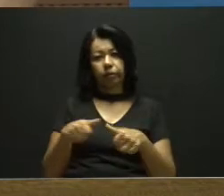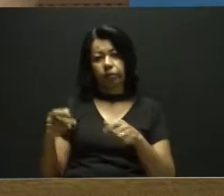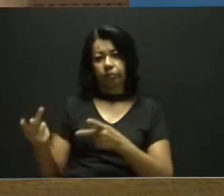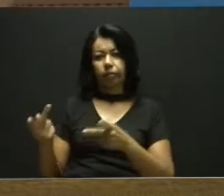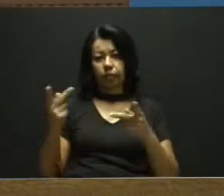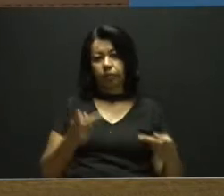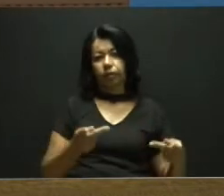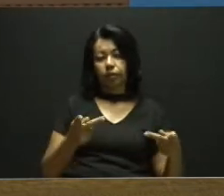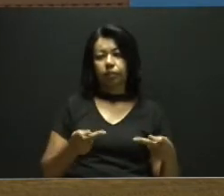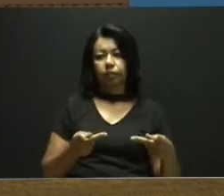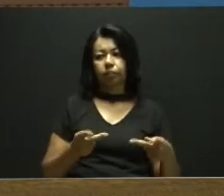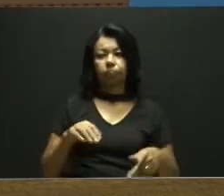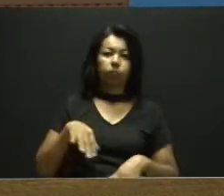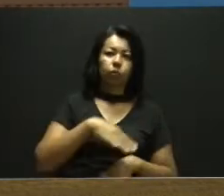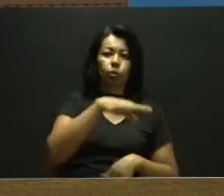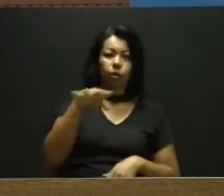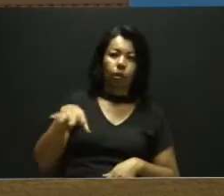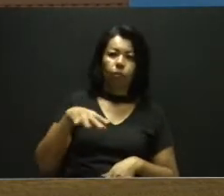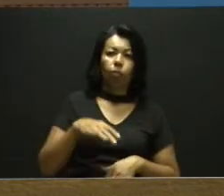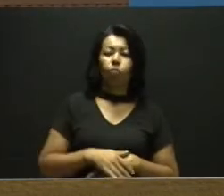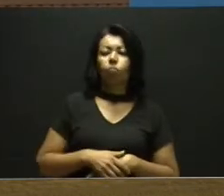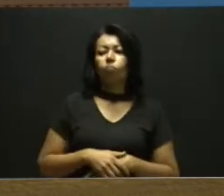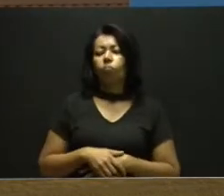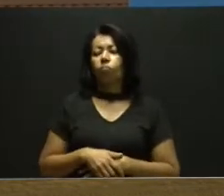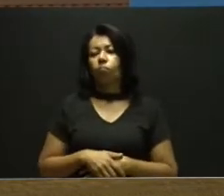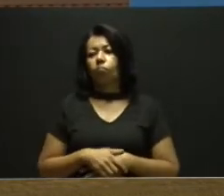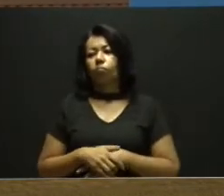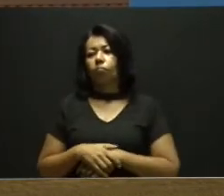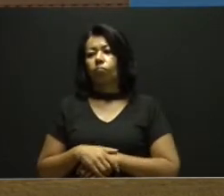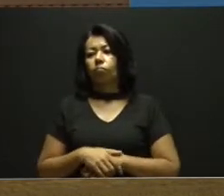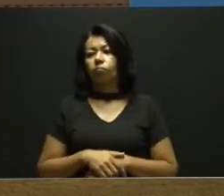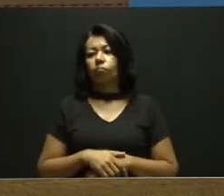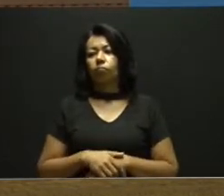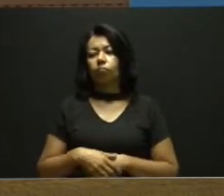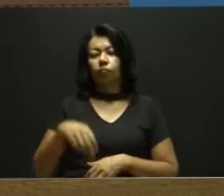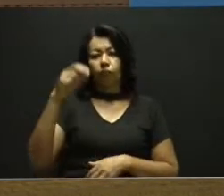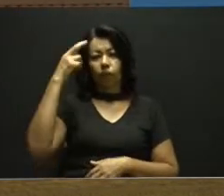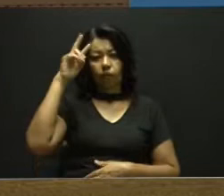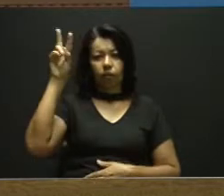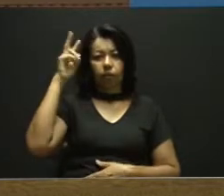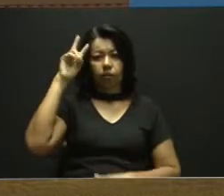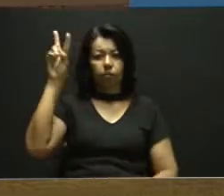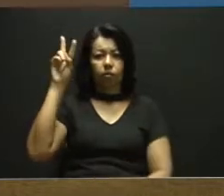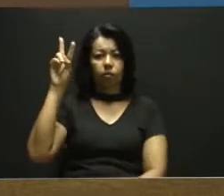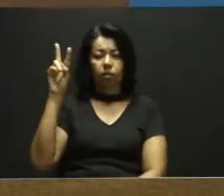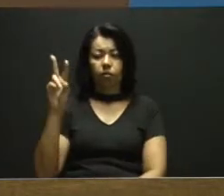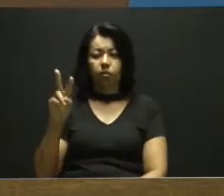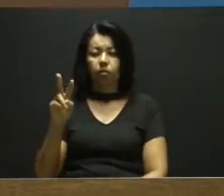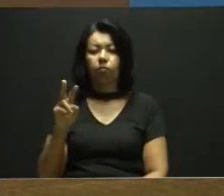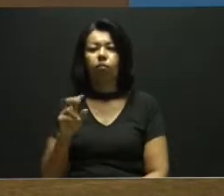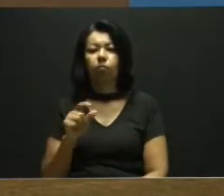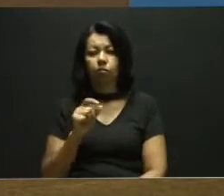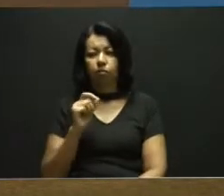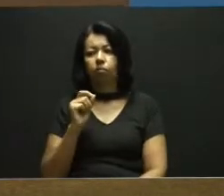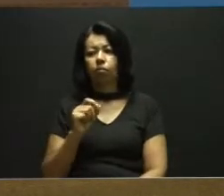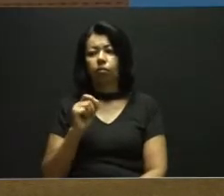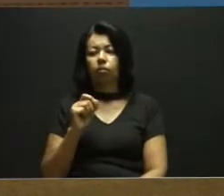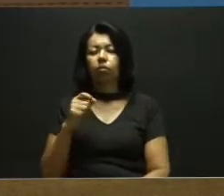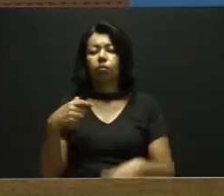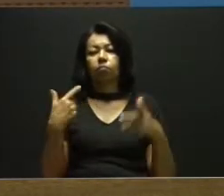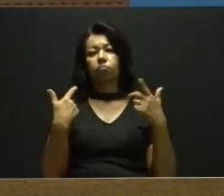em geral é uma história de